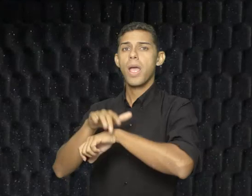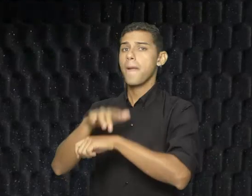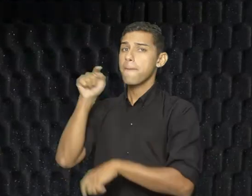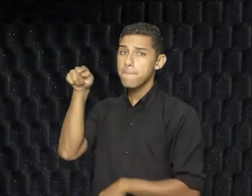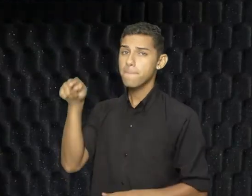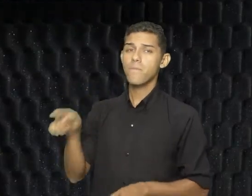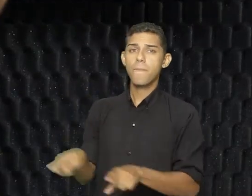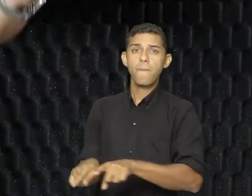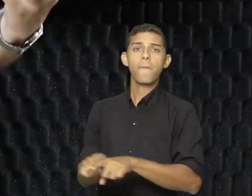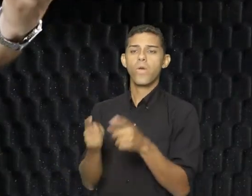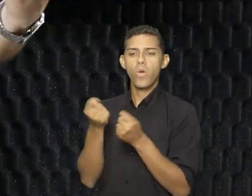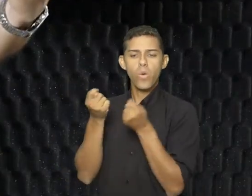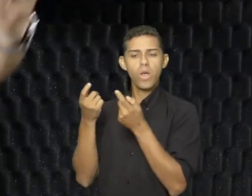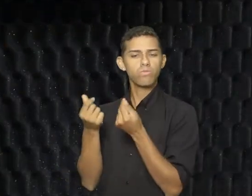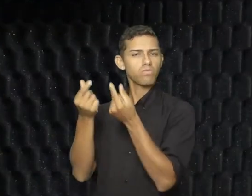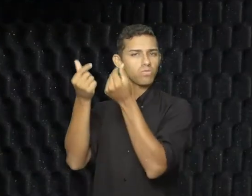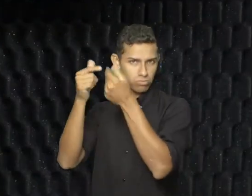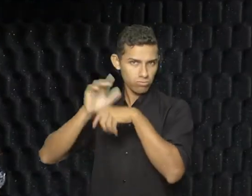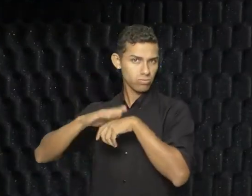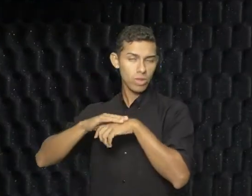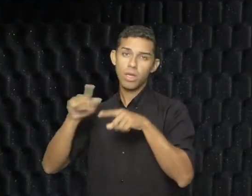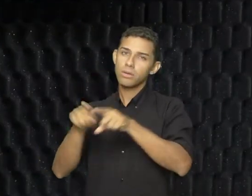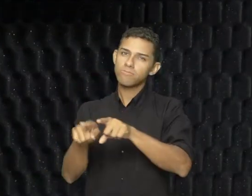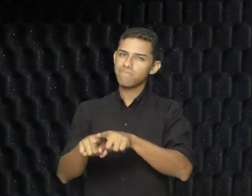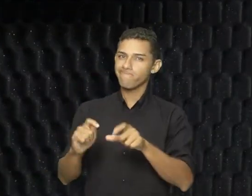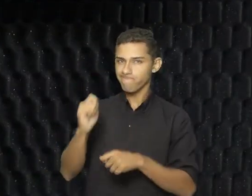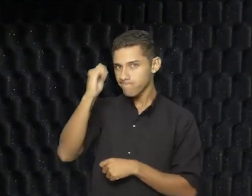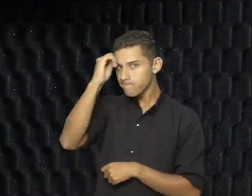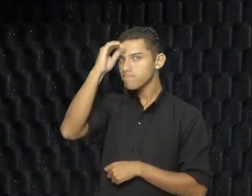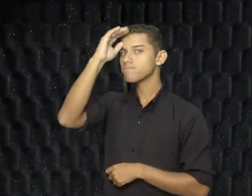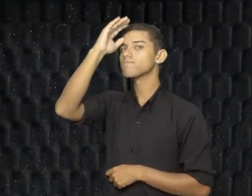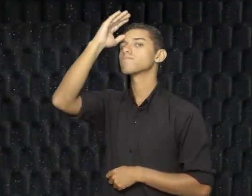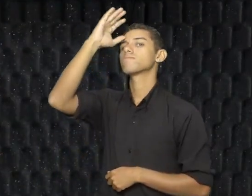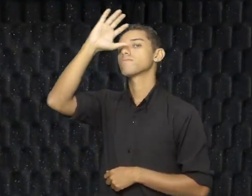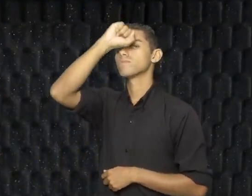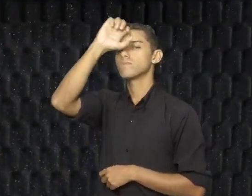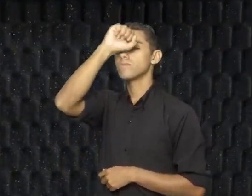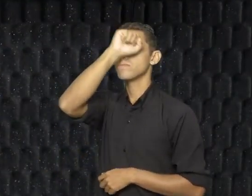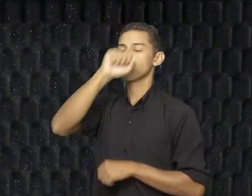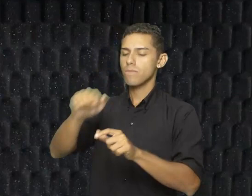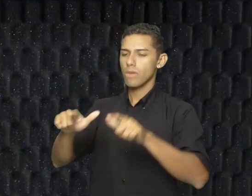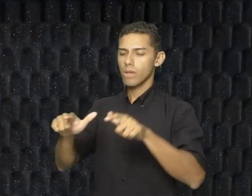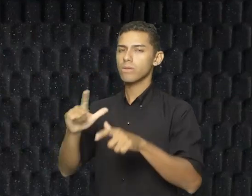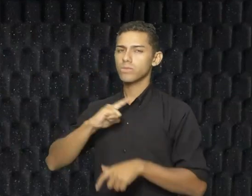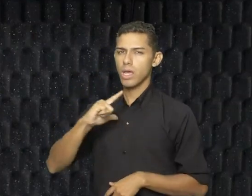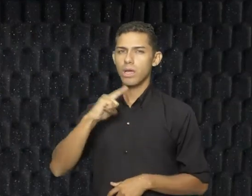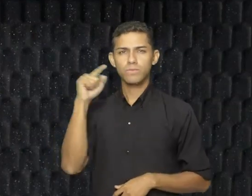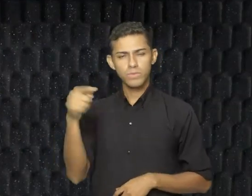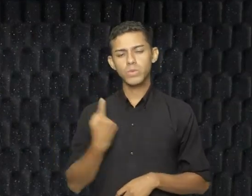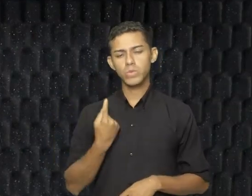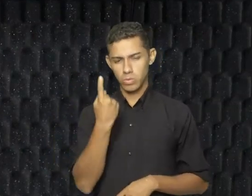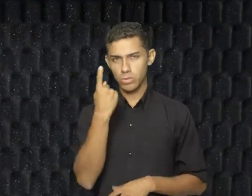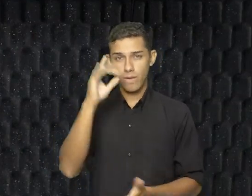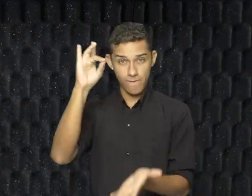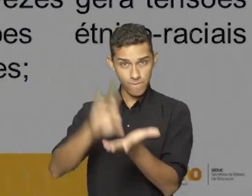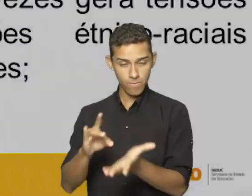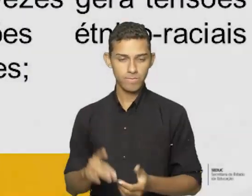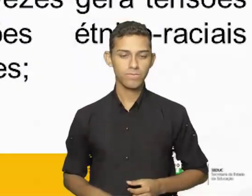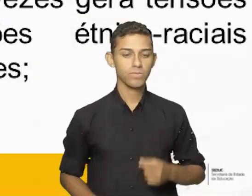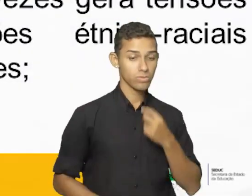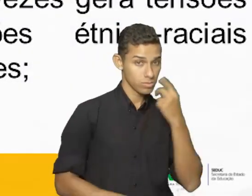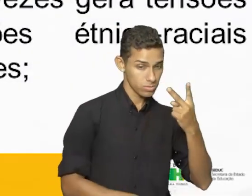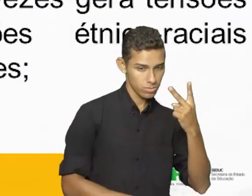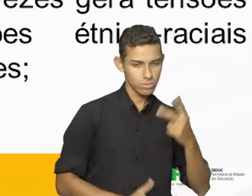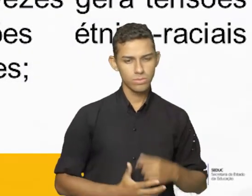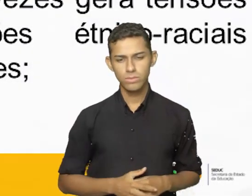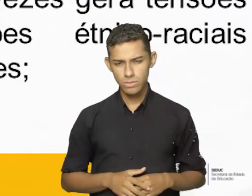só pelo poder econômico, mas, sobretudo, pelo desenvolvimento humano que possuem. Então, o item 1, verdadeiro.